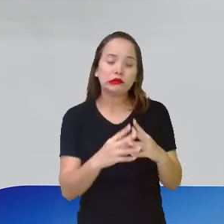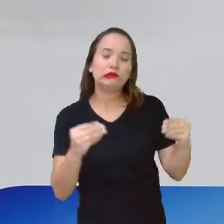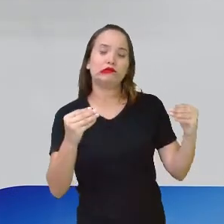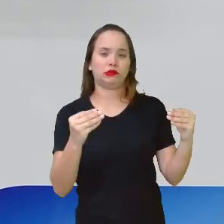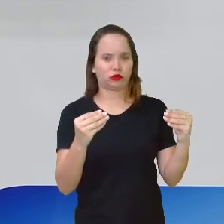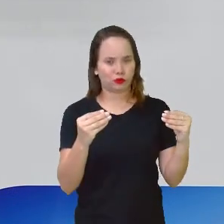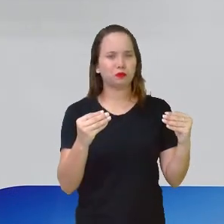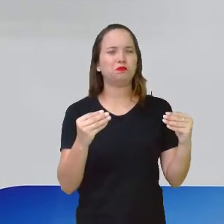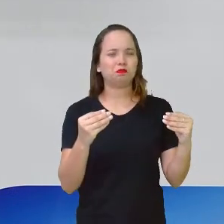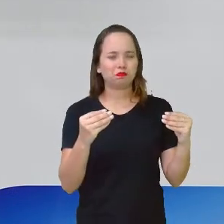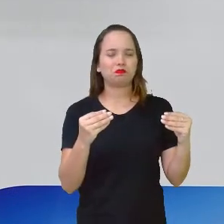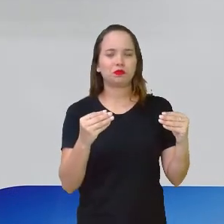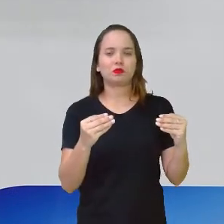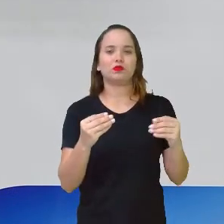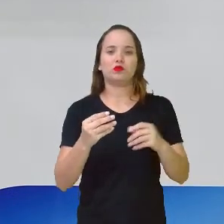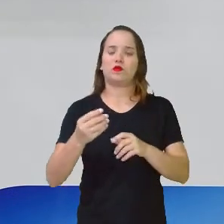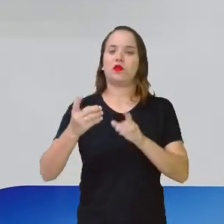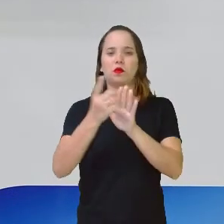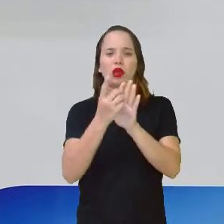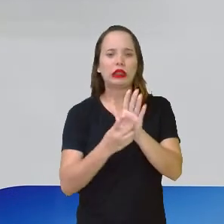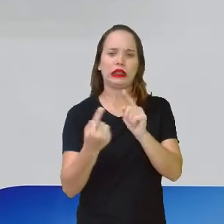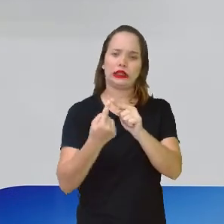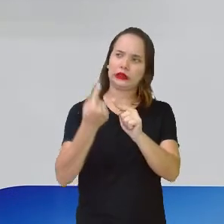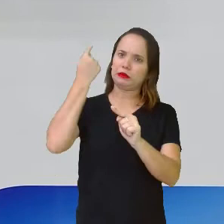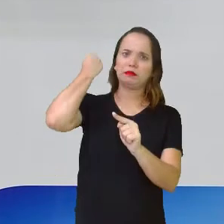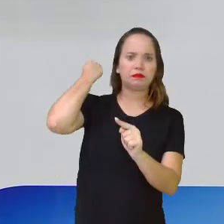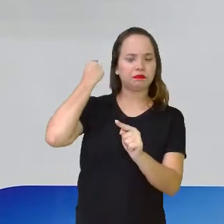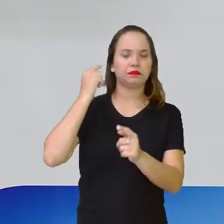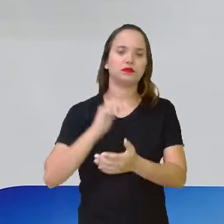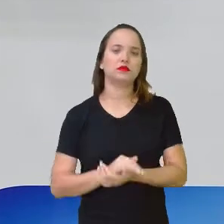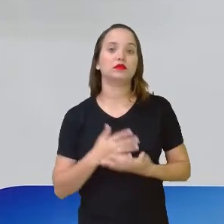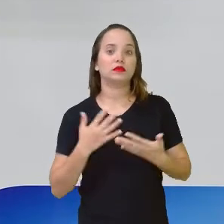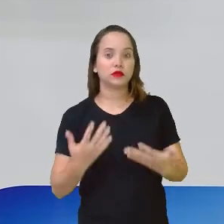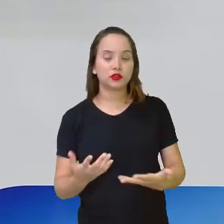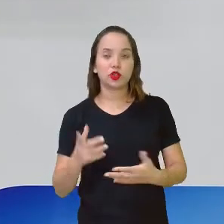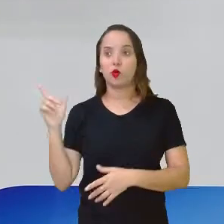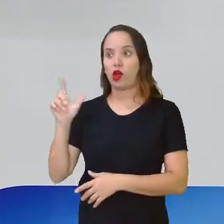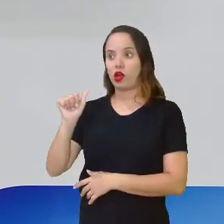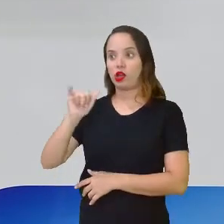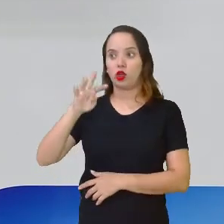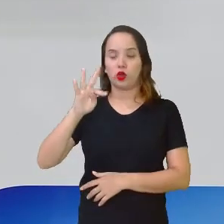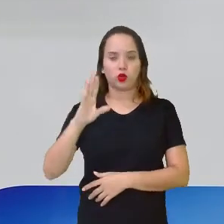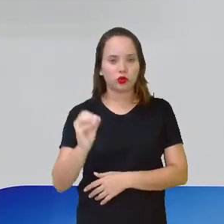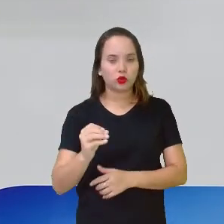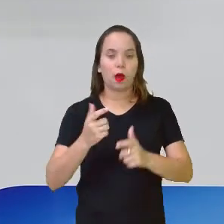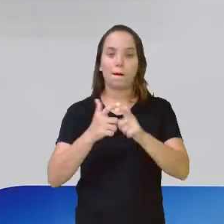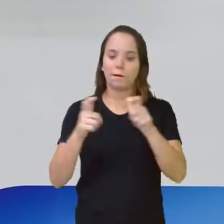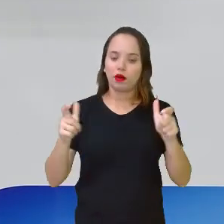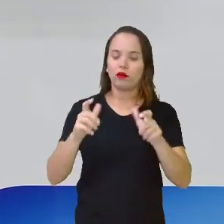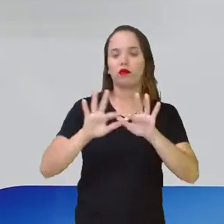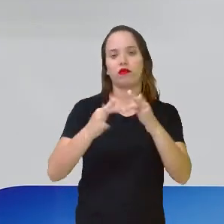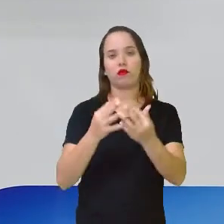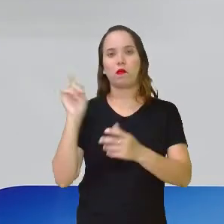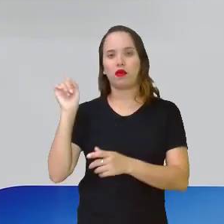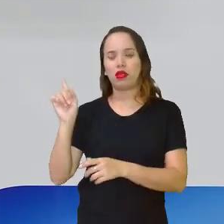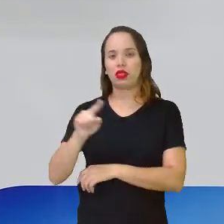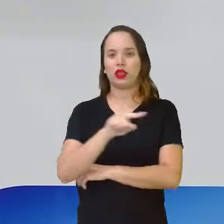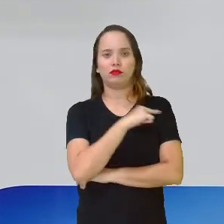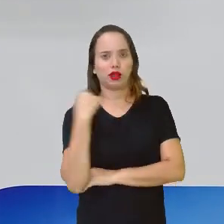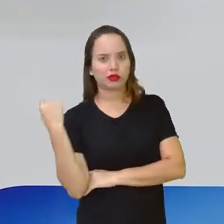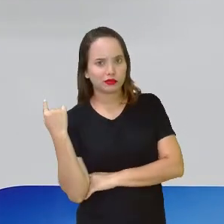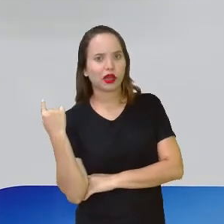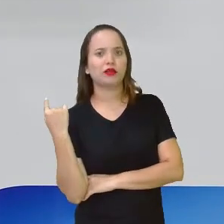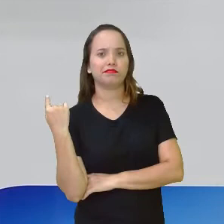extinção há décadas atrás. O próprio Ailton, boa parte da família dele foi assassinada, né, por conta desse garimpo